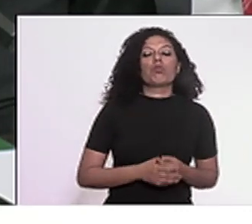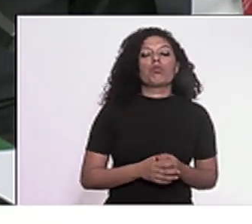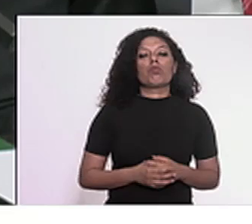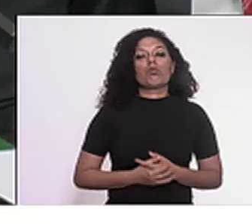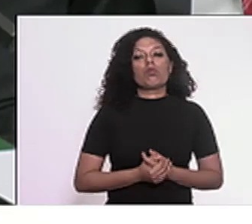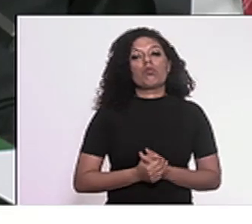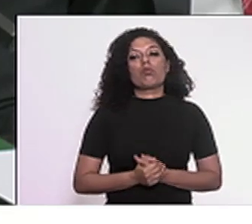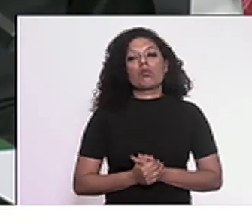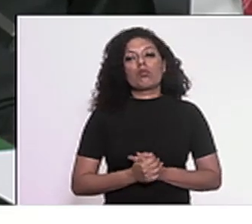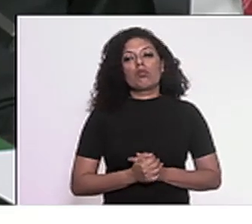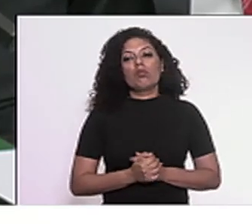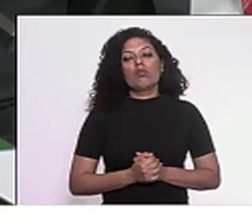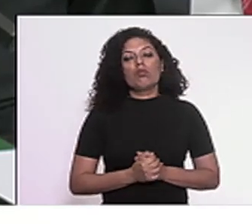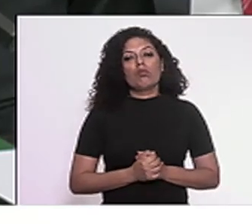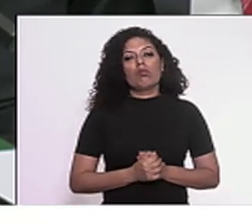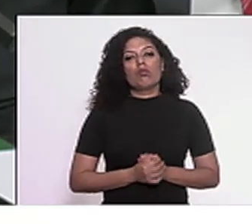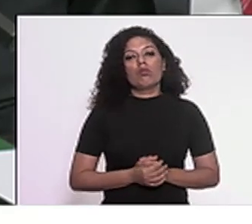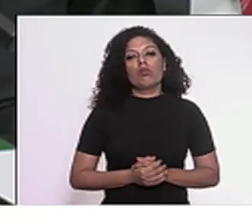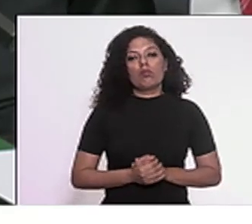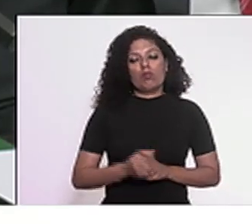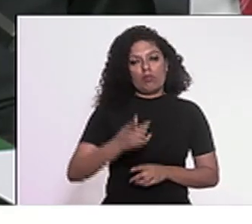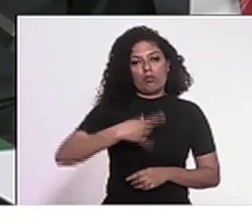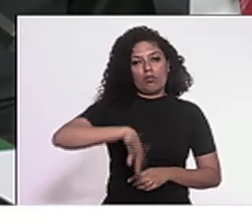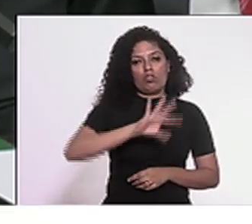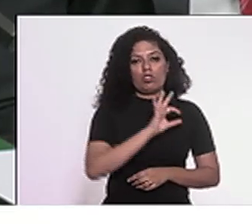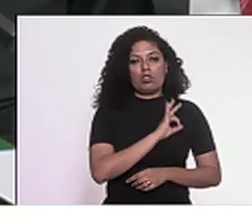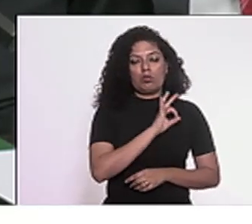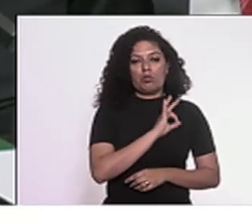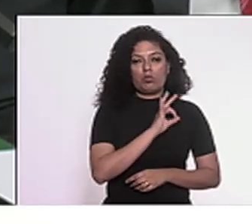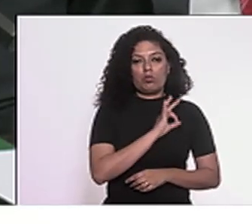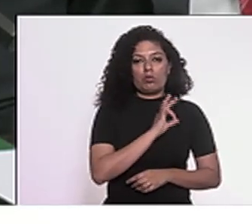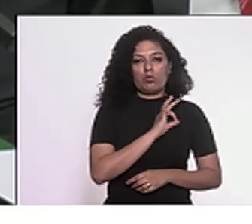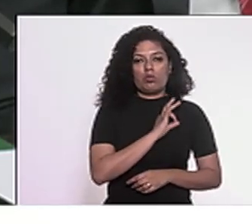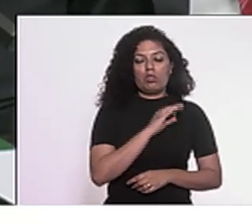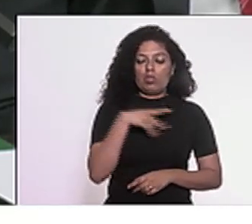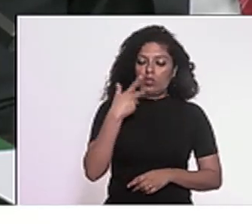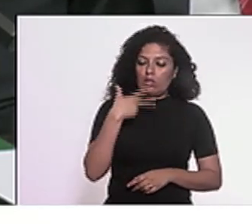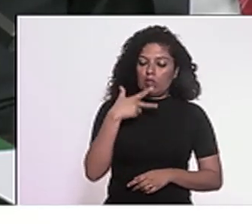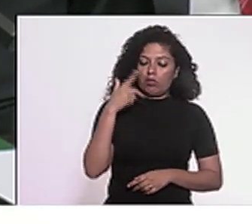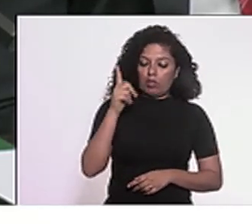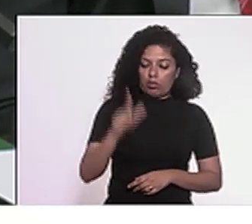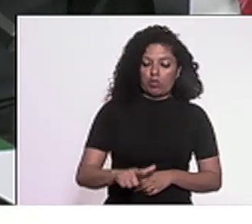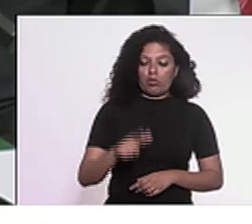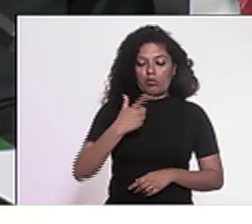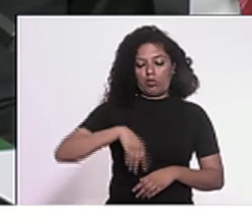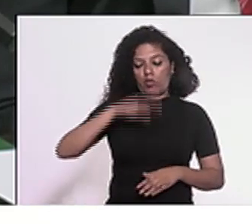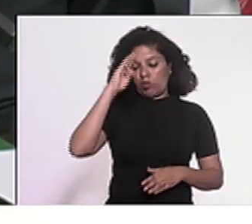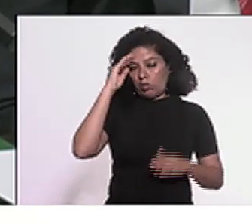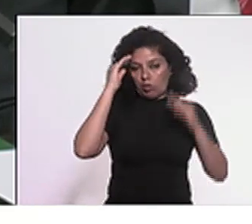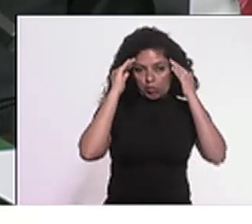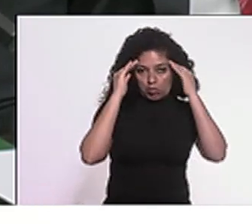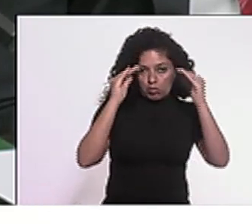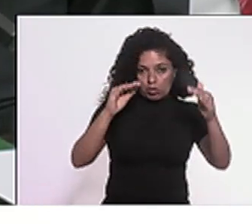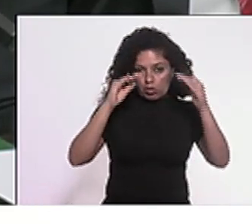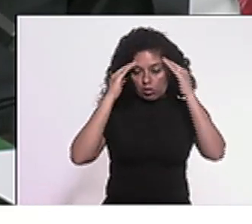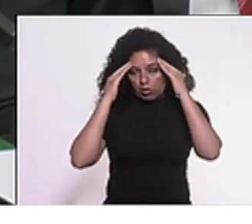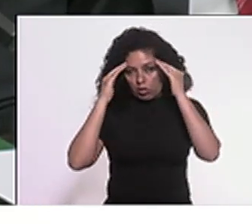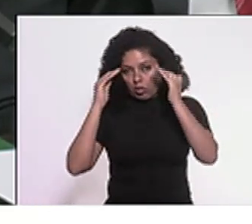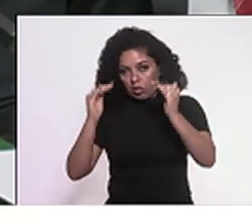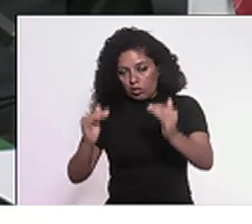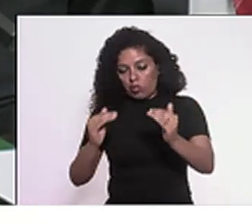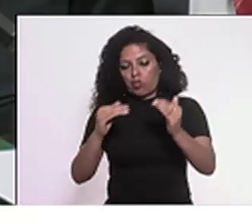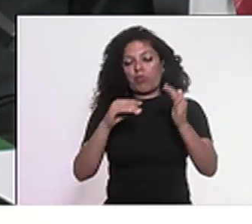Então, a Polícia Militar, eu reforço aqui, ela respeita, né, e é pautada